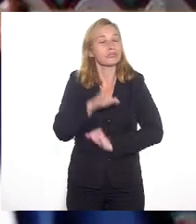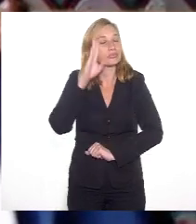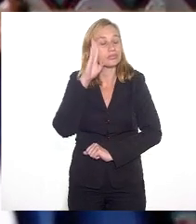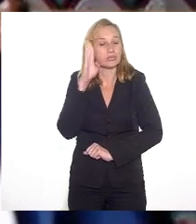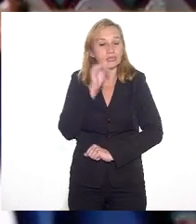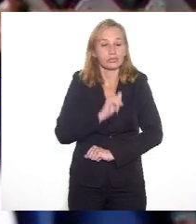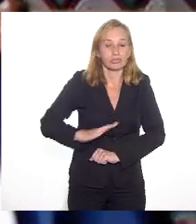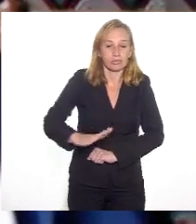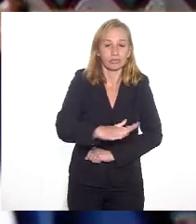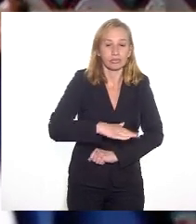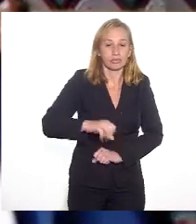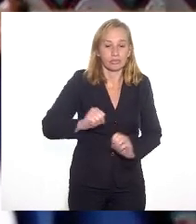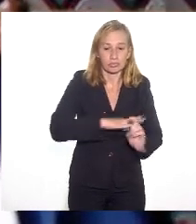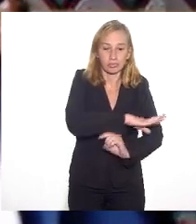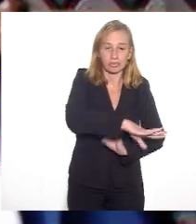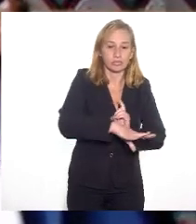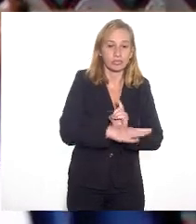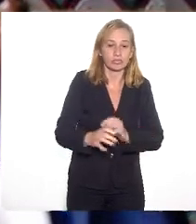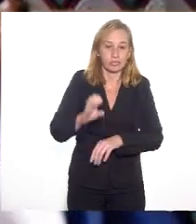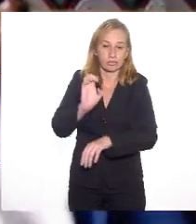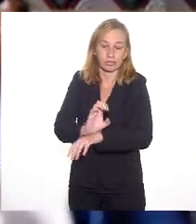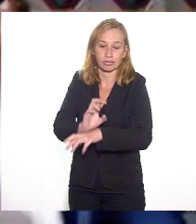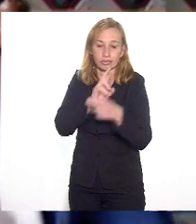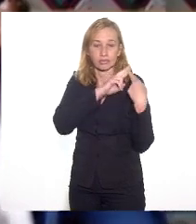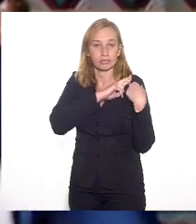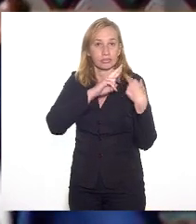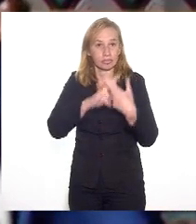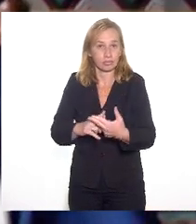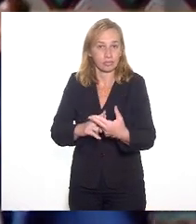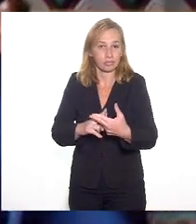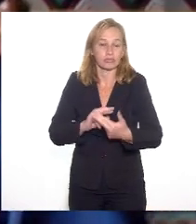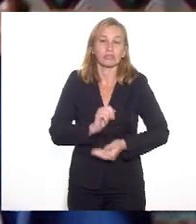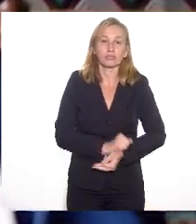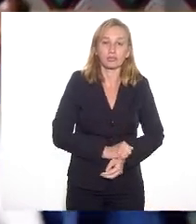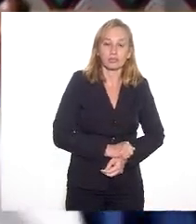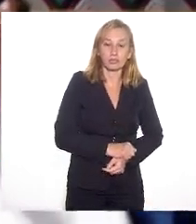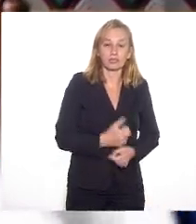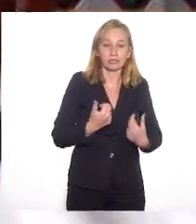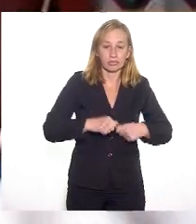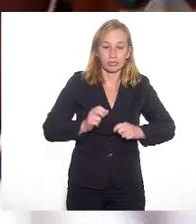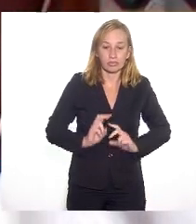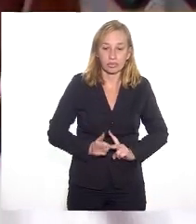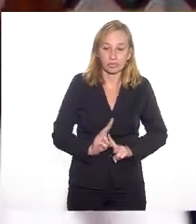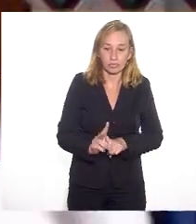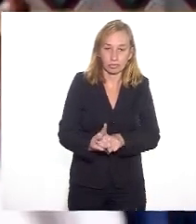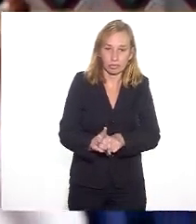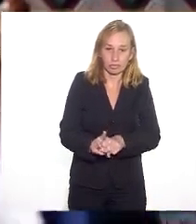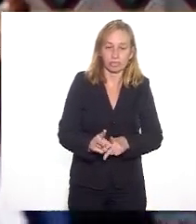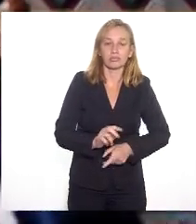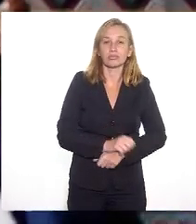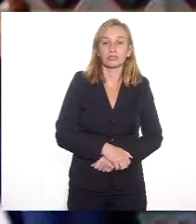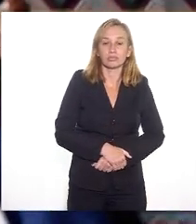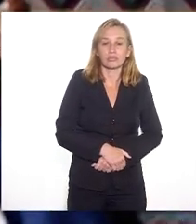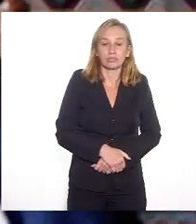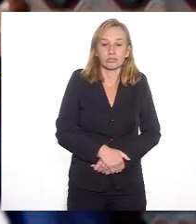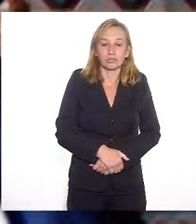Principalmente nas áreas sociais, o quanto o Estado é responsável, né, e deve continuar sendo